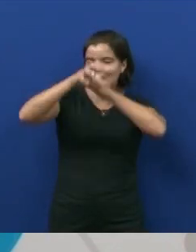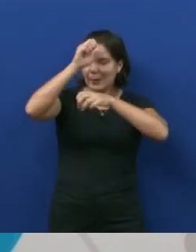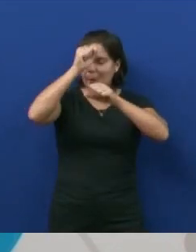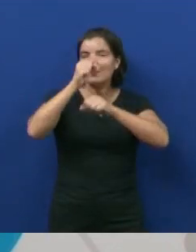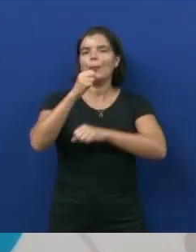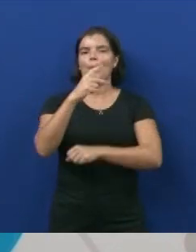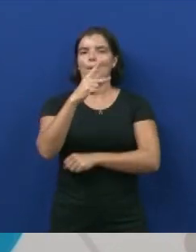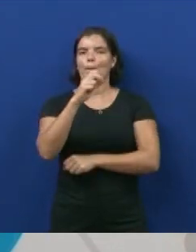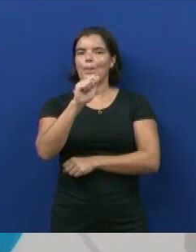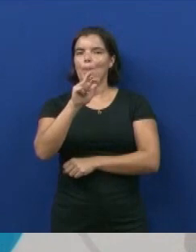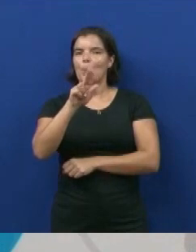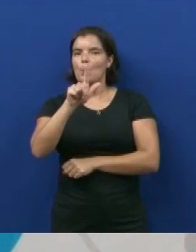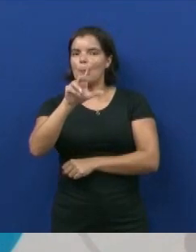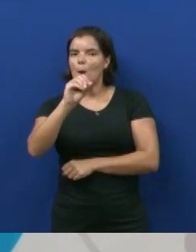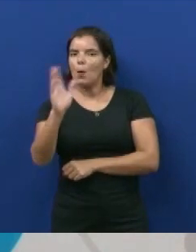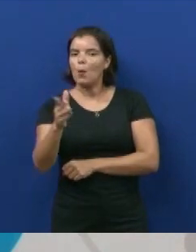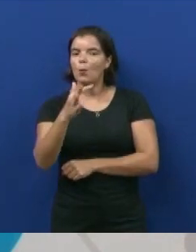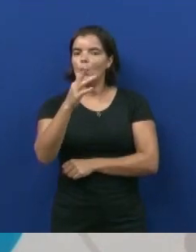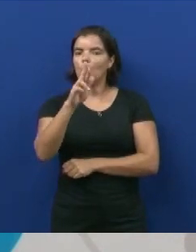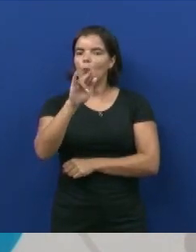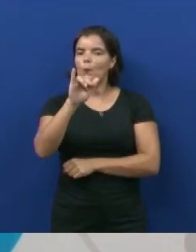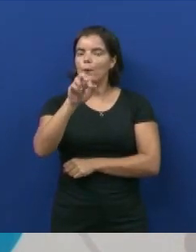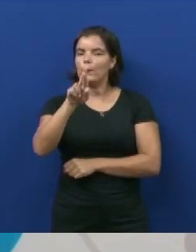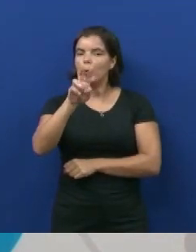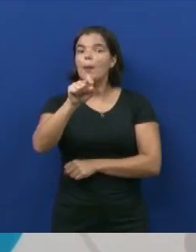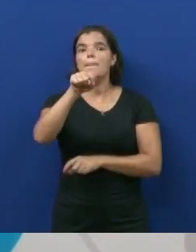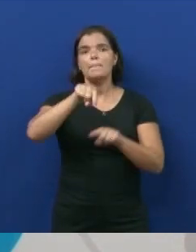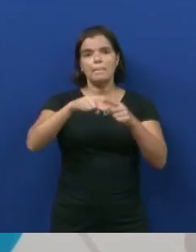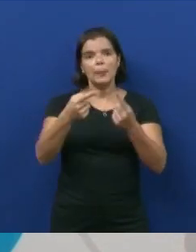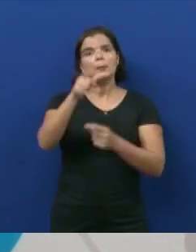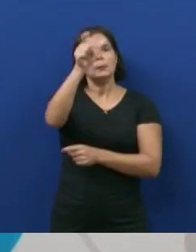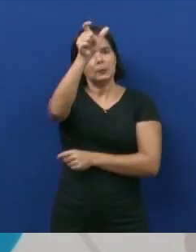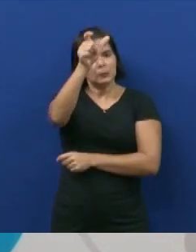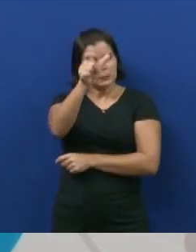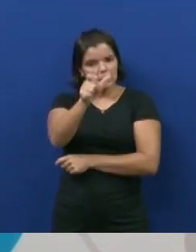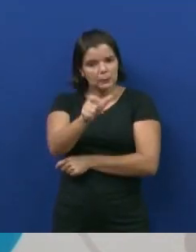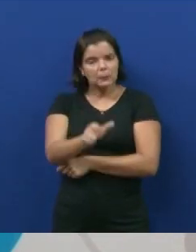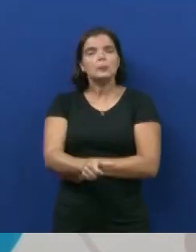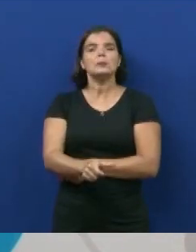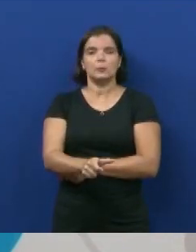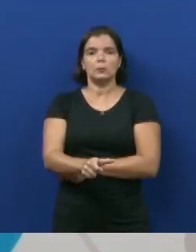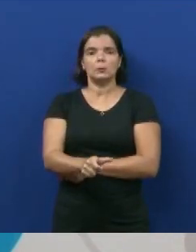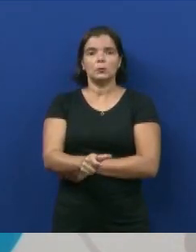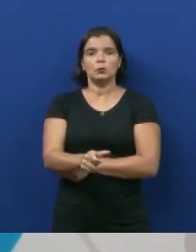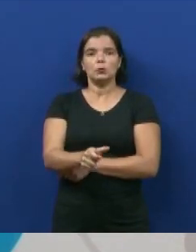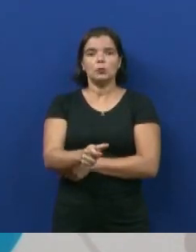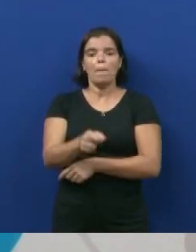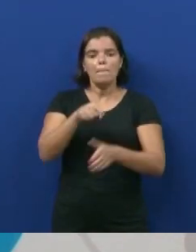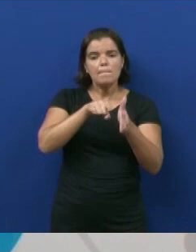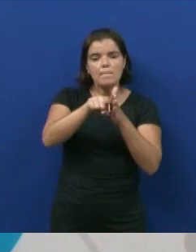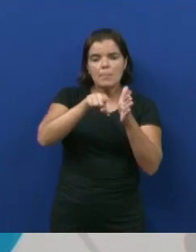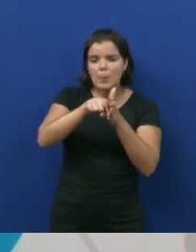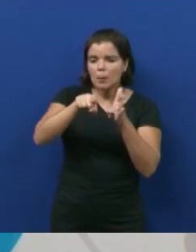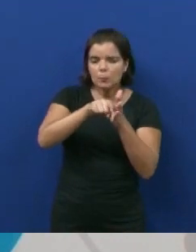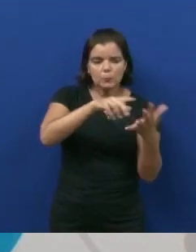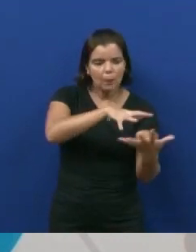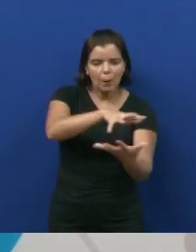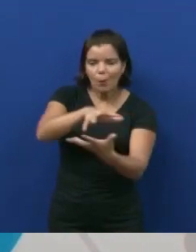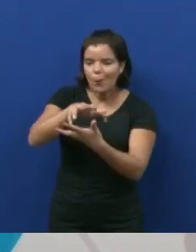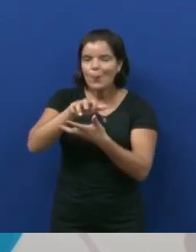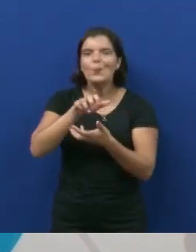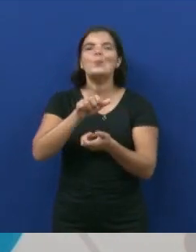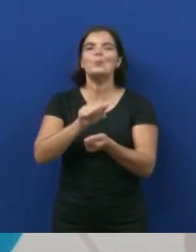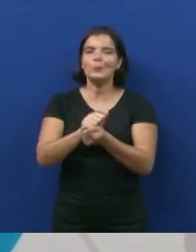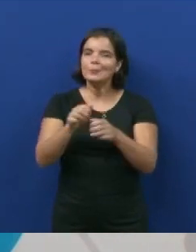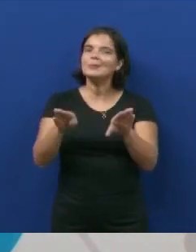Paulo Freire. Você também é um cidadão que pode estar questionando o mundo onde você vive. Você pode estar